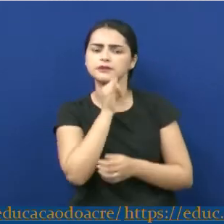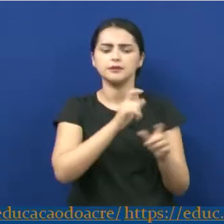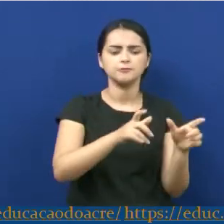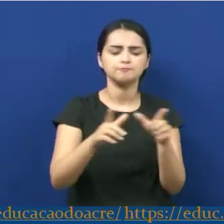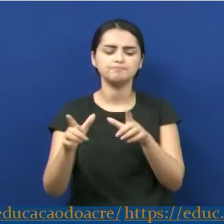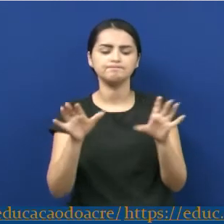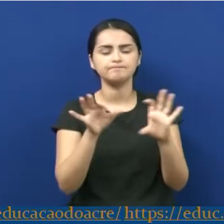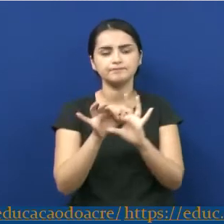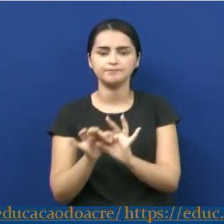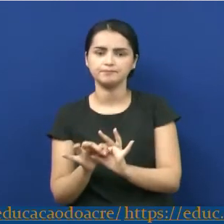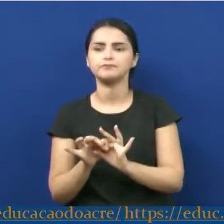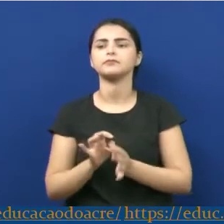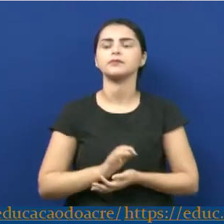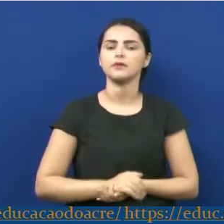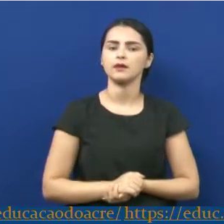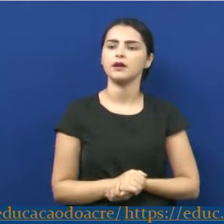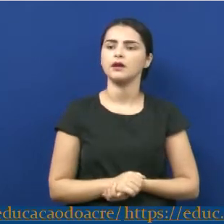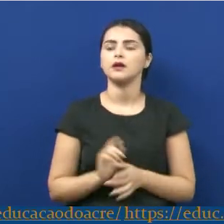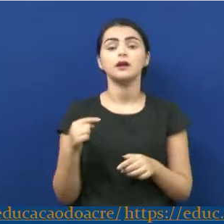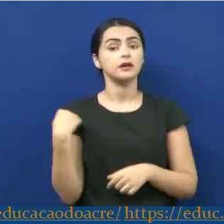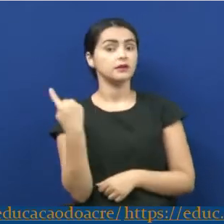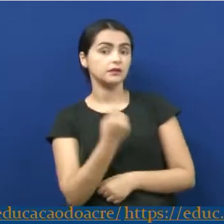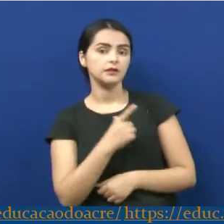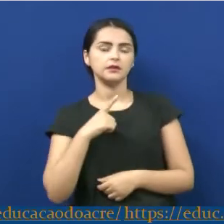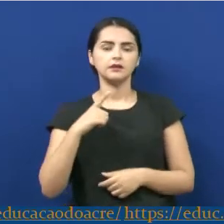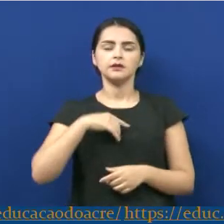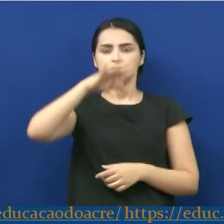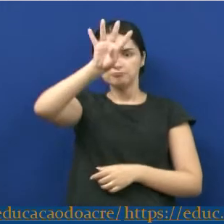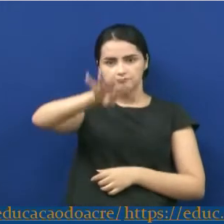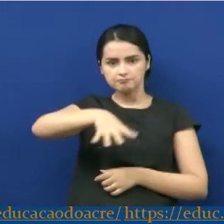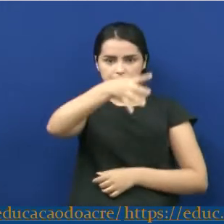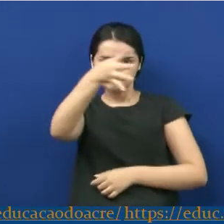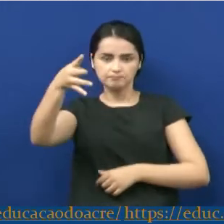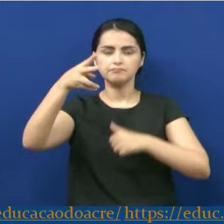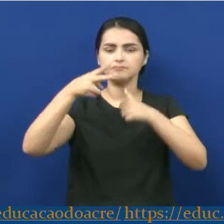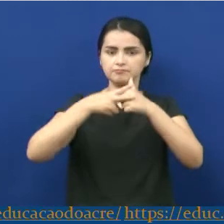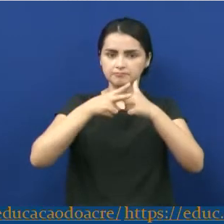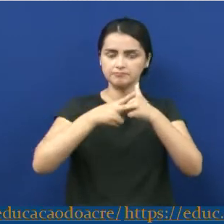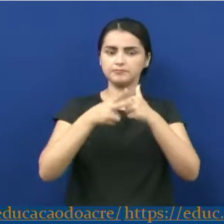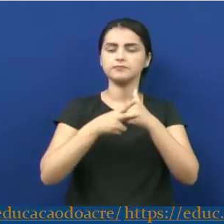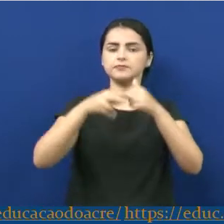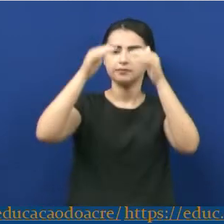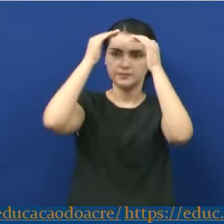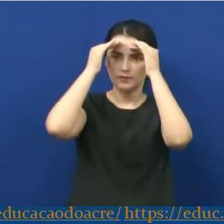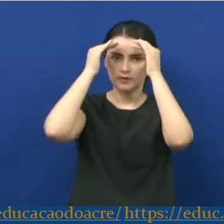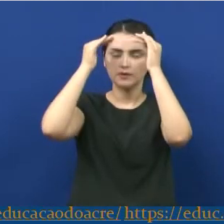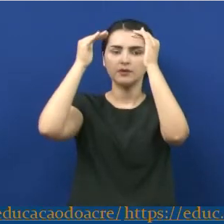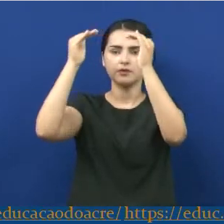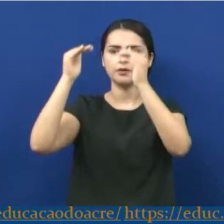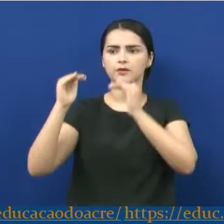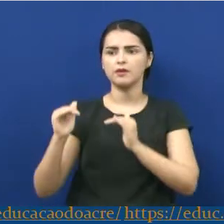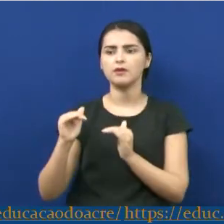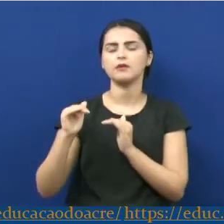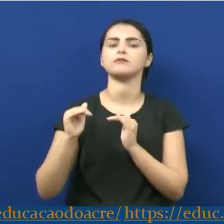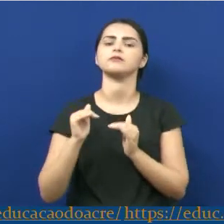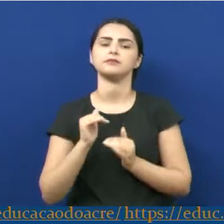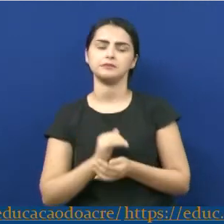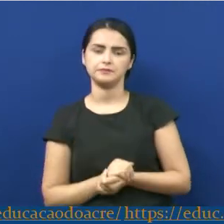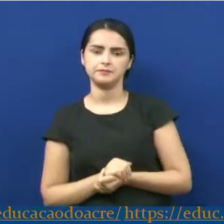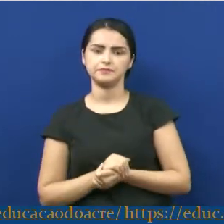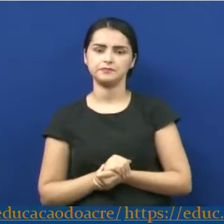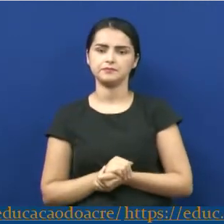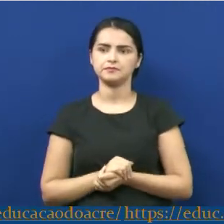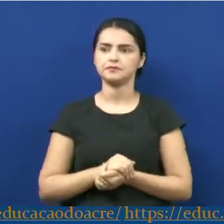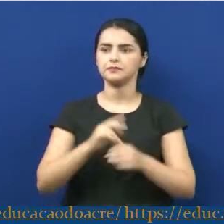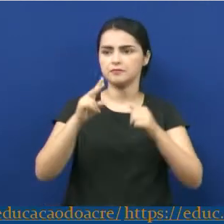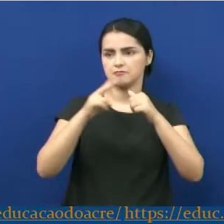contexto. Então, nós temos uma tabela de verbos irregulares. A primeira parte,